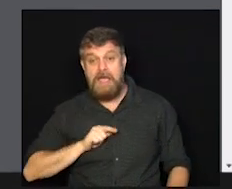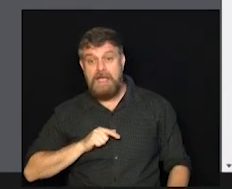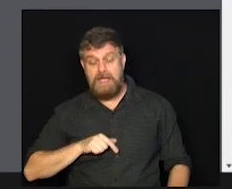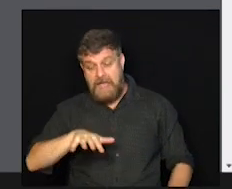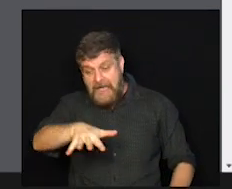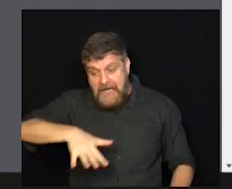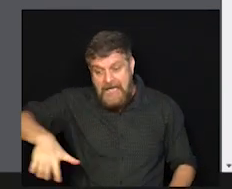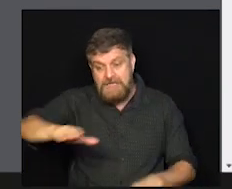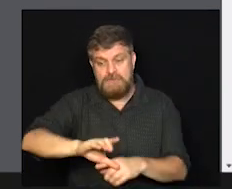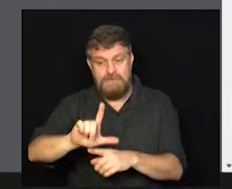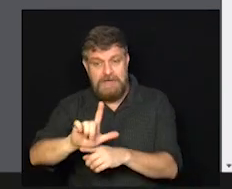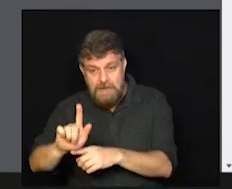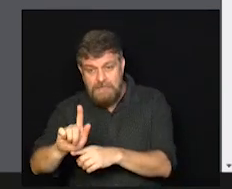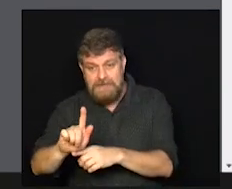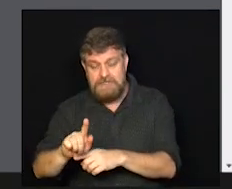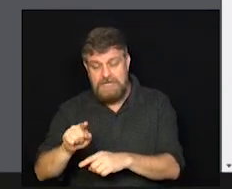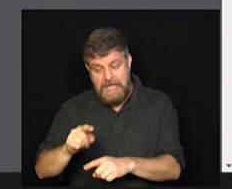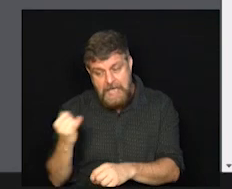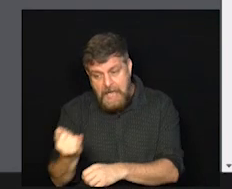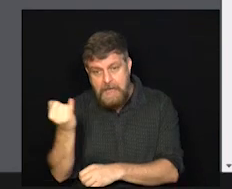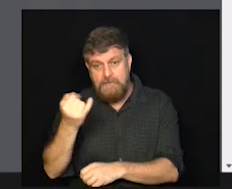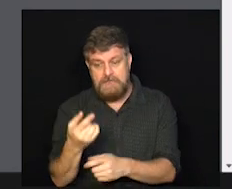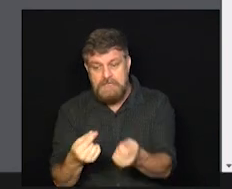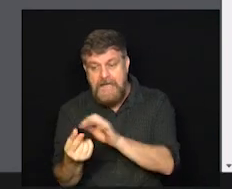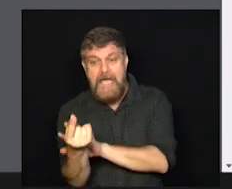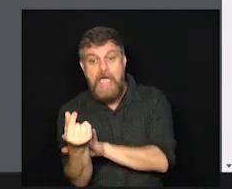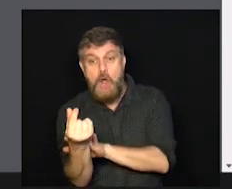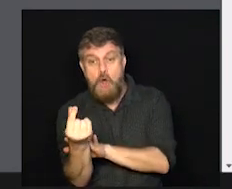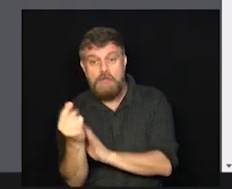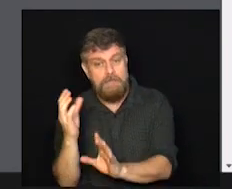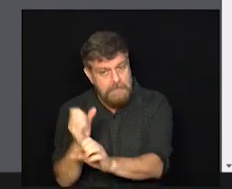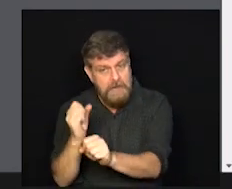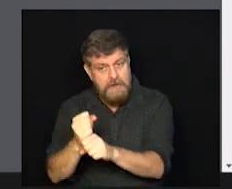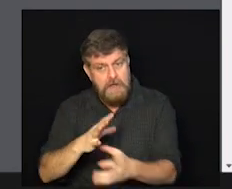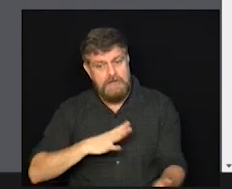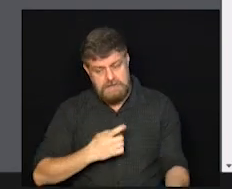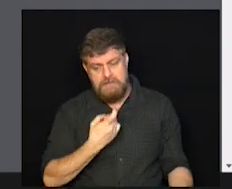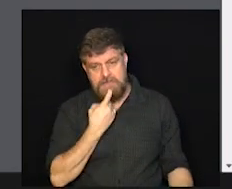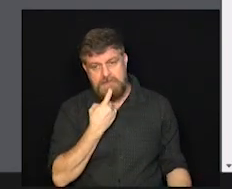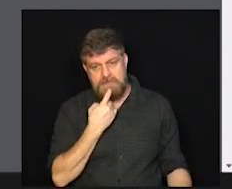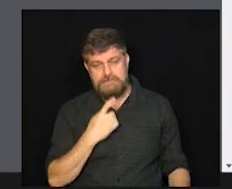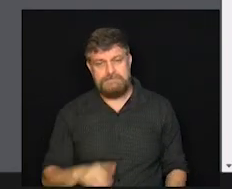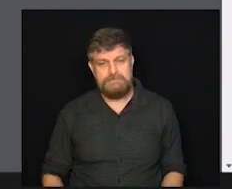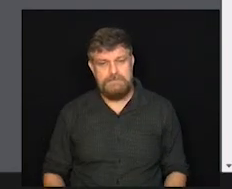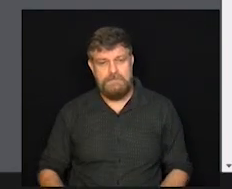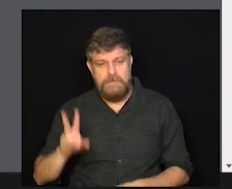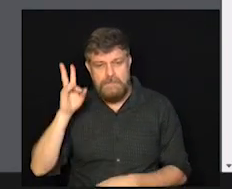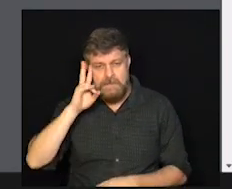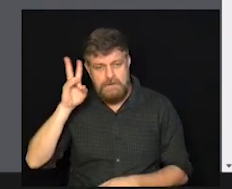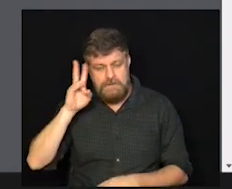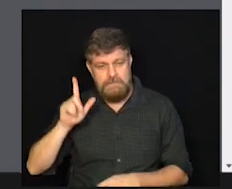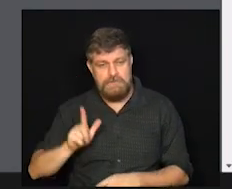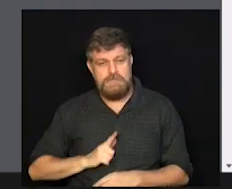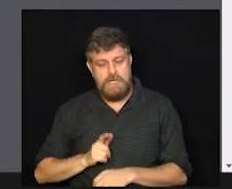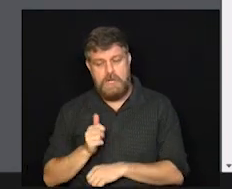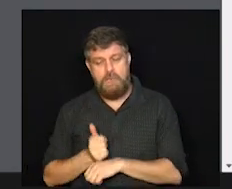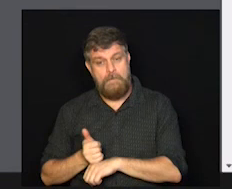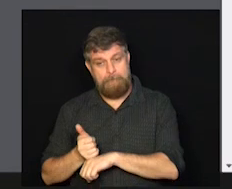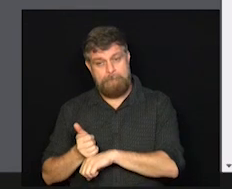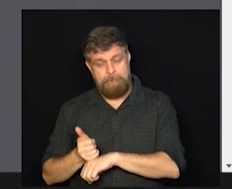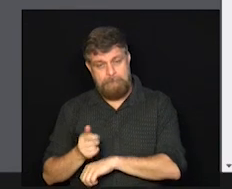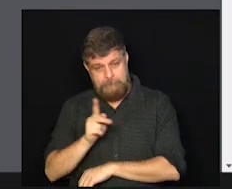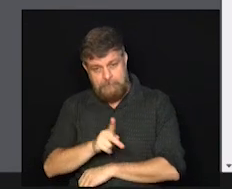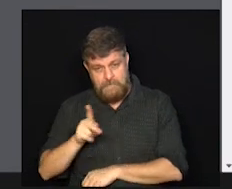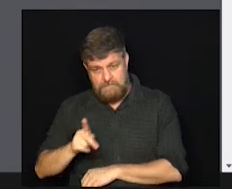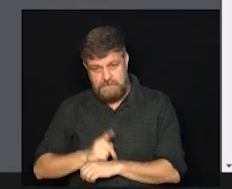Campo Grande na sua economia e na sua história. Eu acho interessante porque eu lembro o professor Rui de História, na Teologia na